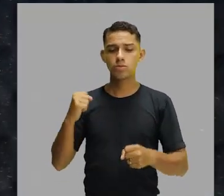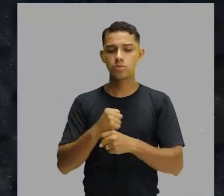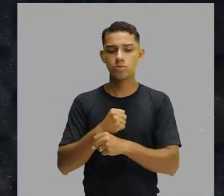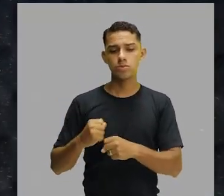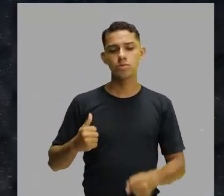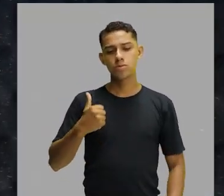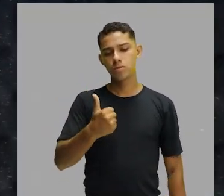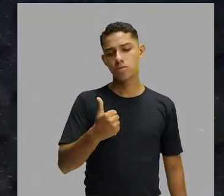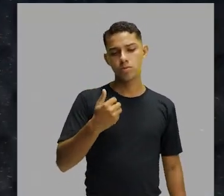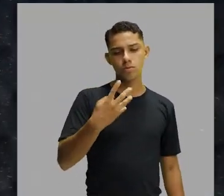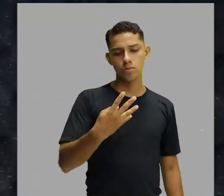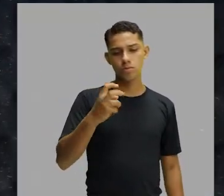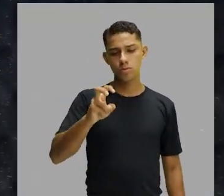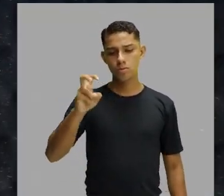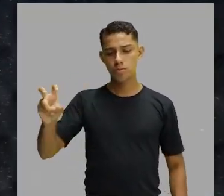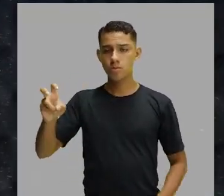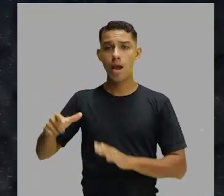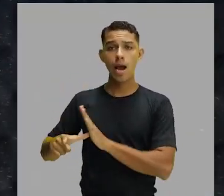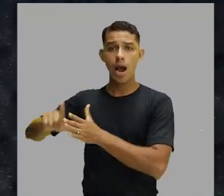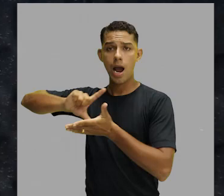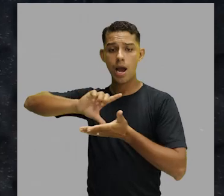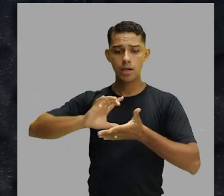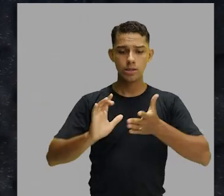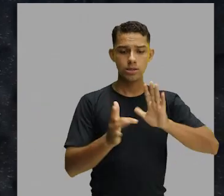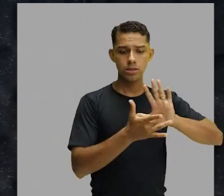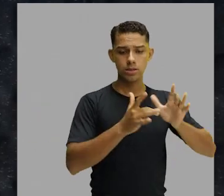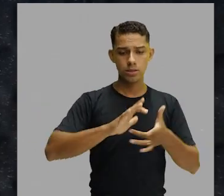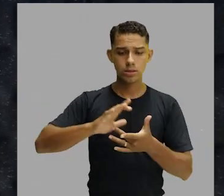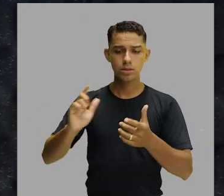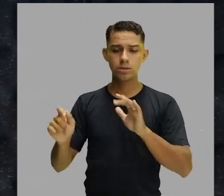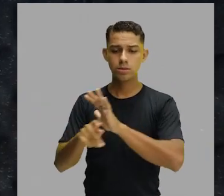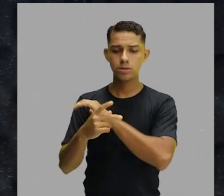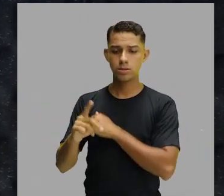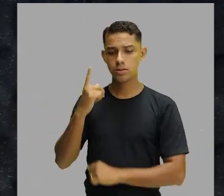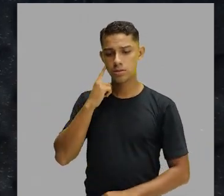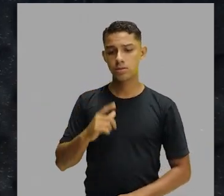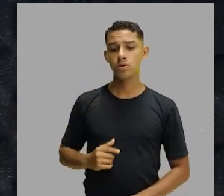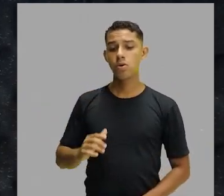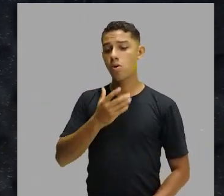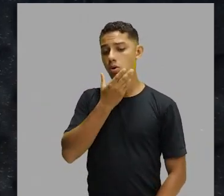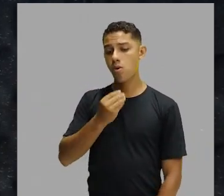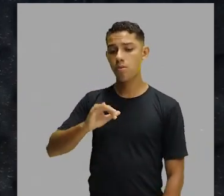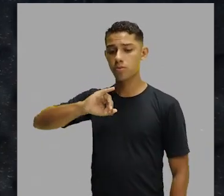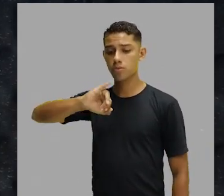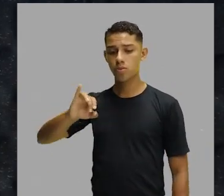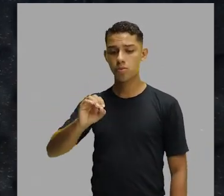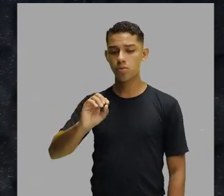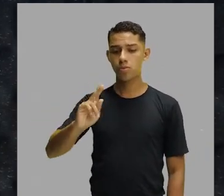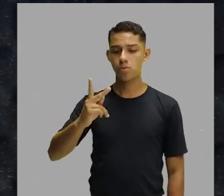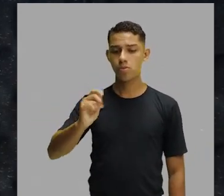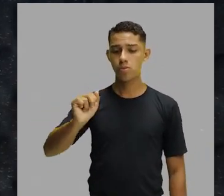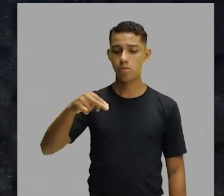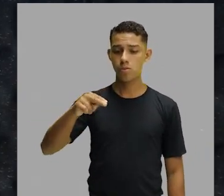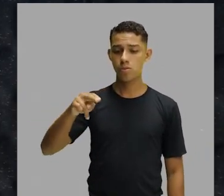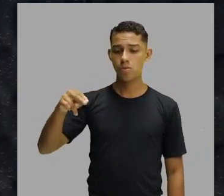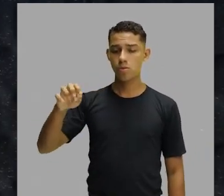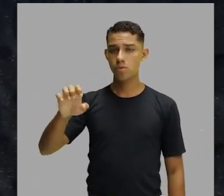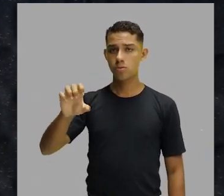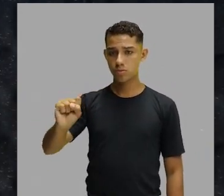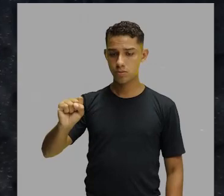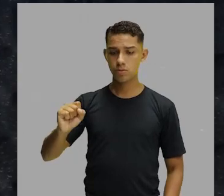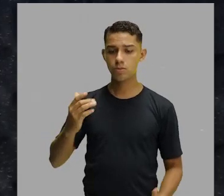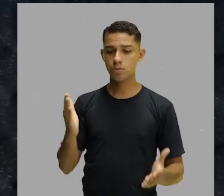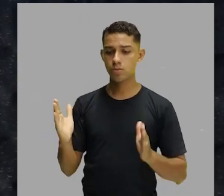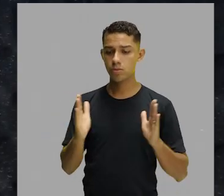1455 por Johannes Gutenberg, em Moguntia, na Alemanha. Olha só as contribuições que eu acabei de falar de